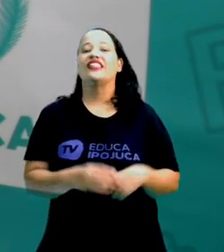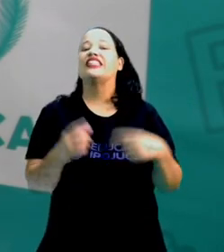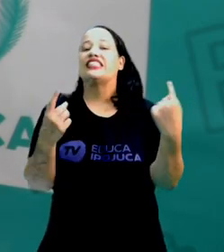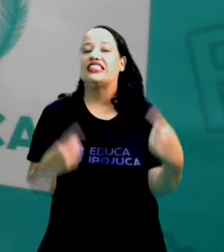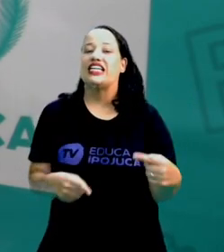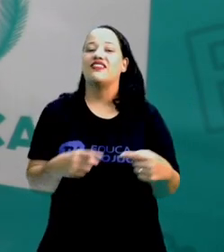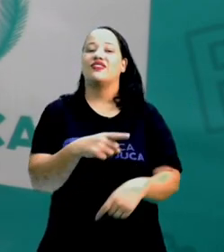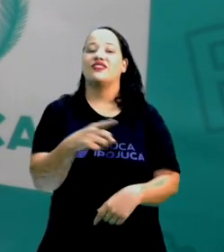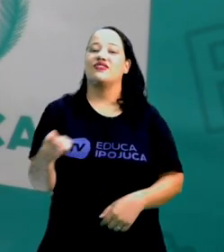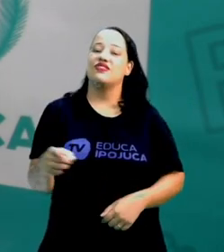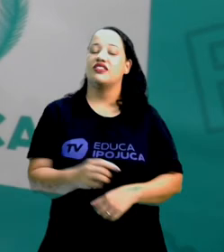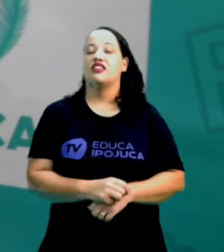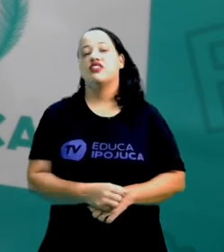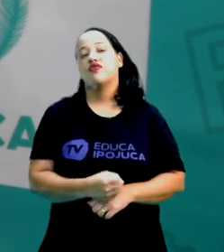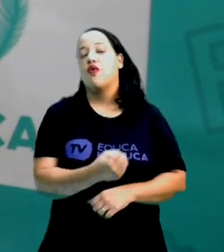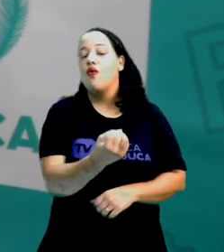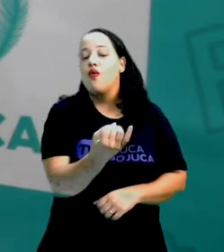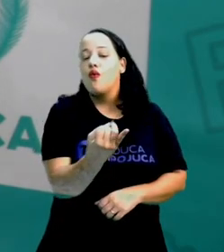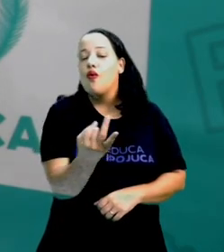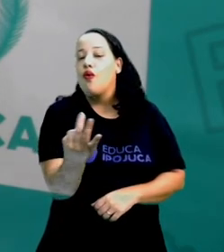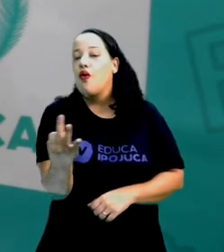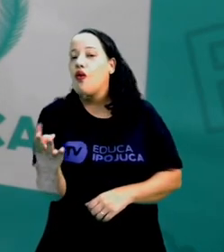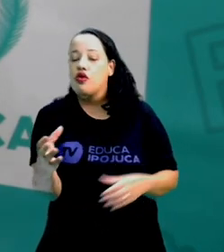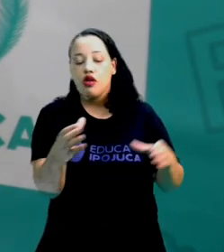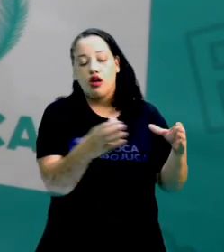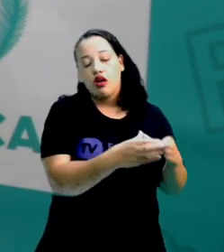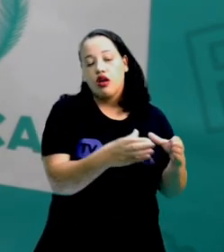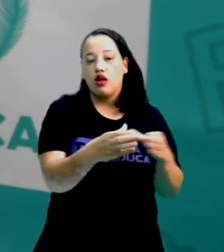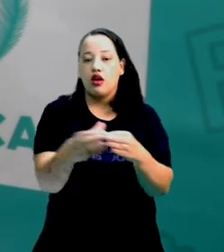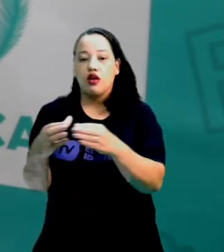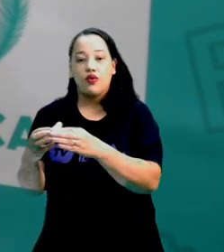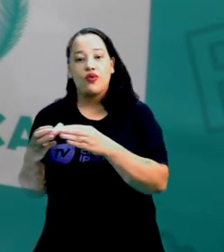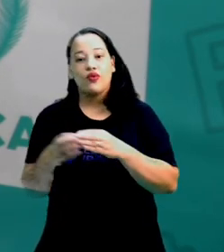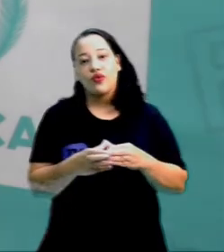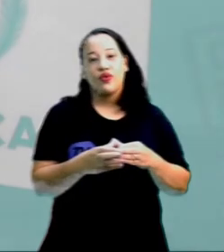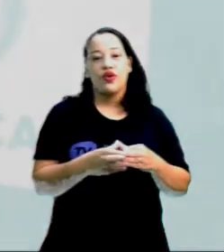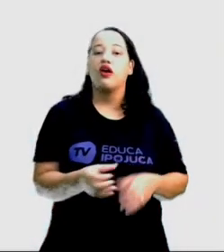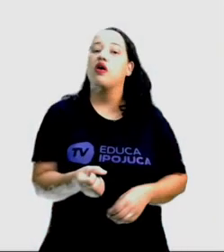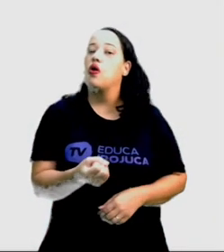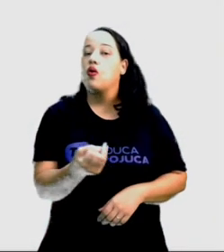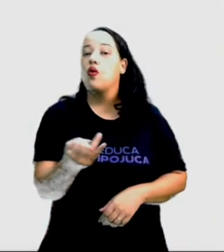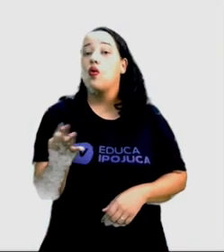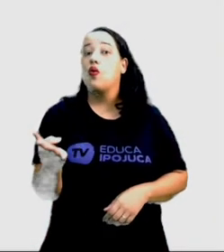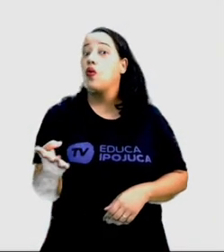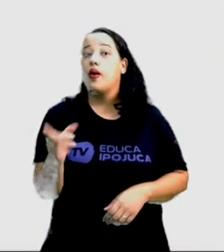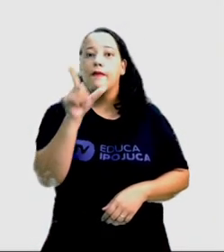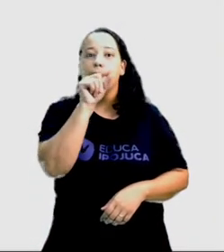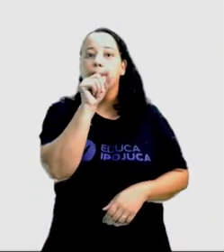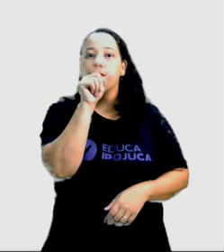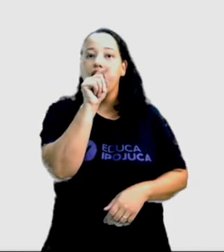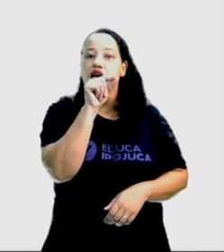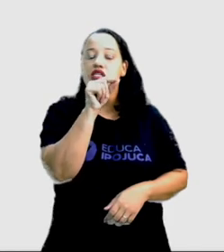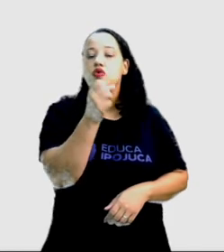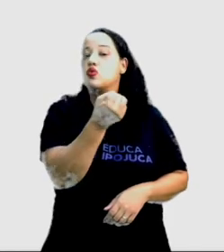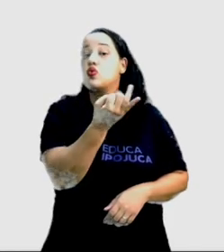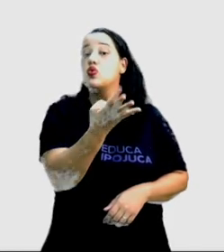desafio, vocês irão contar os elementos de cada conjunto, certo? Quantos pássaros nós temos